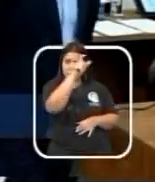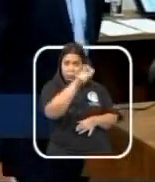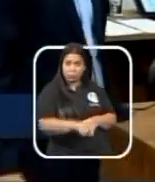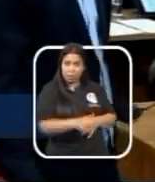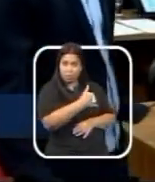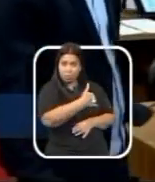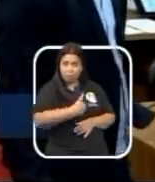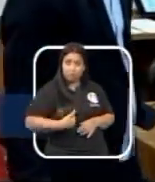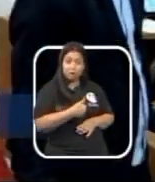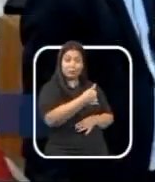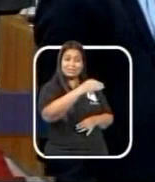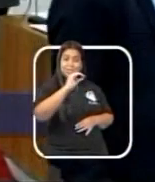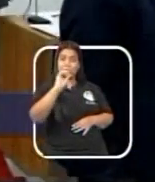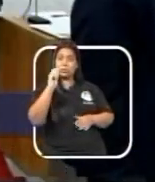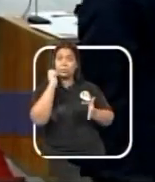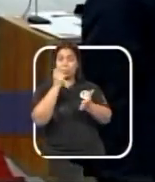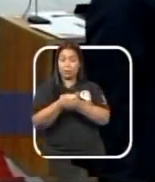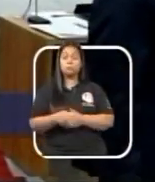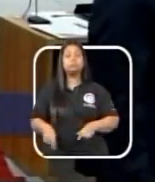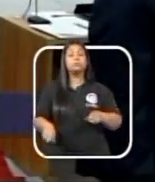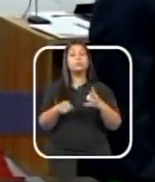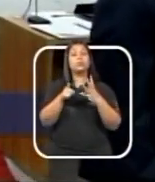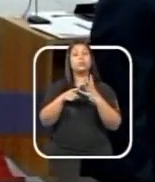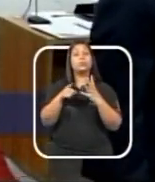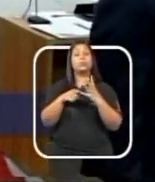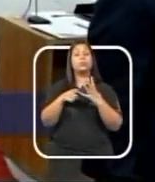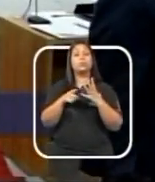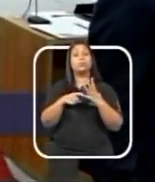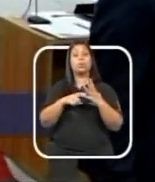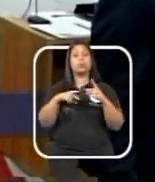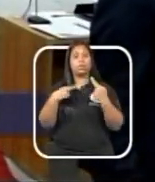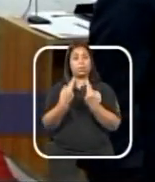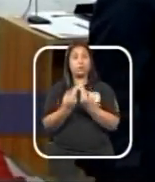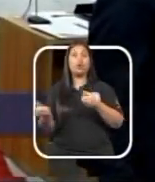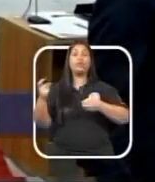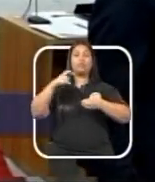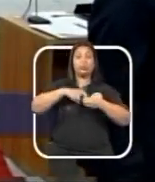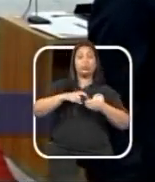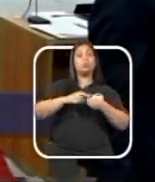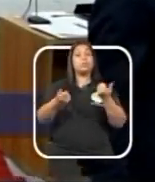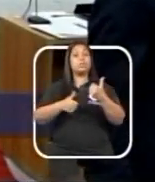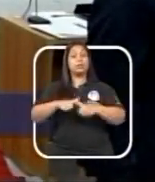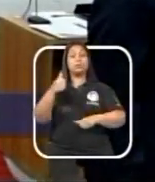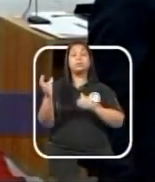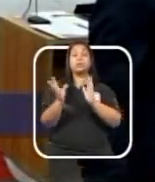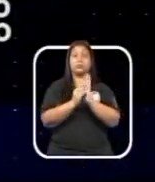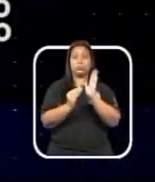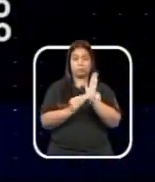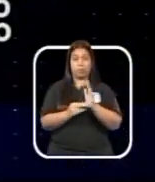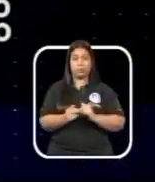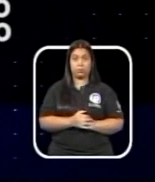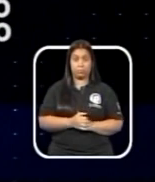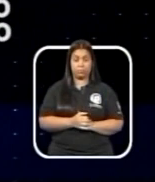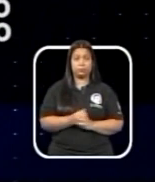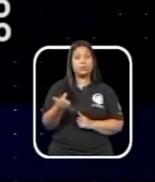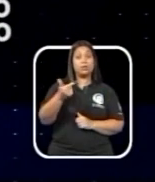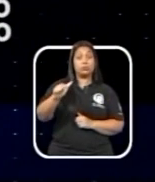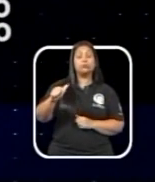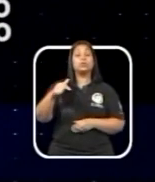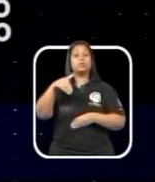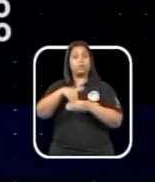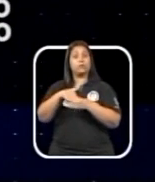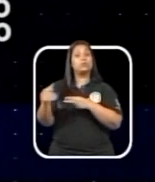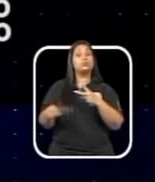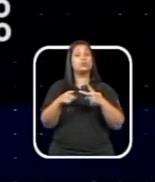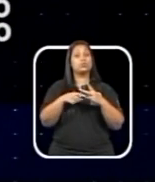Por fim, as duas propostas da 4ª sessão extra voltaram à pauta para serem analisadas no mérito. As votações em